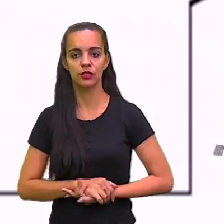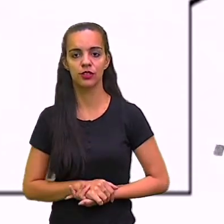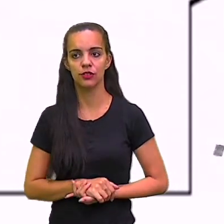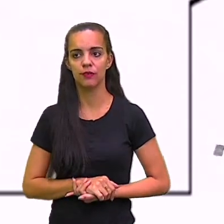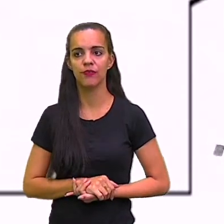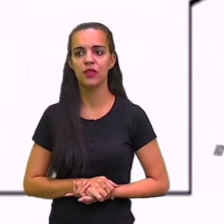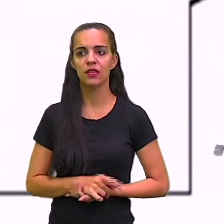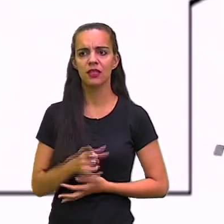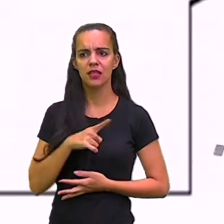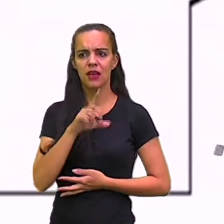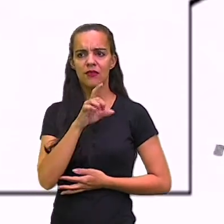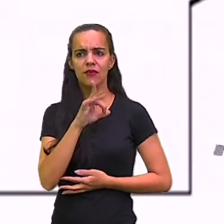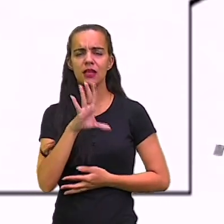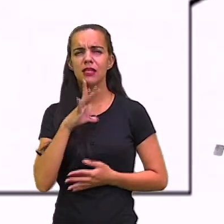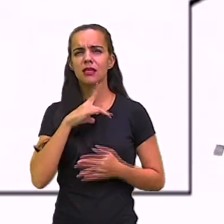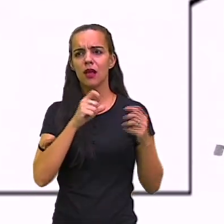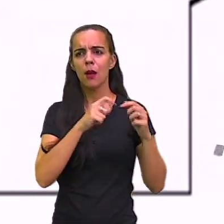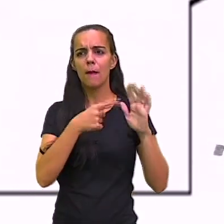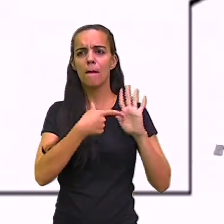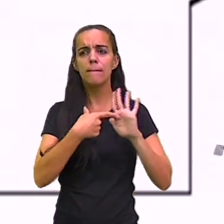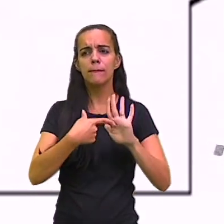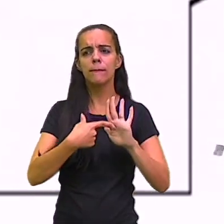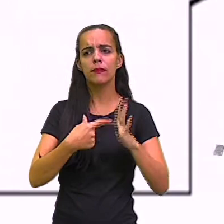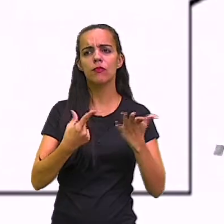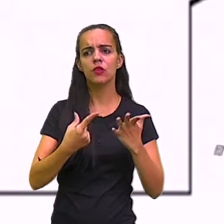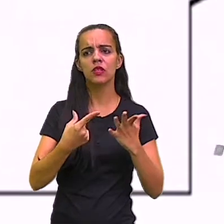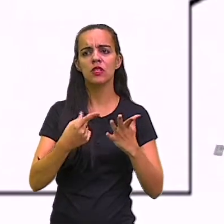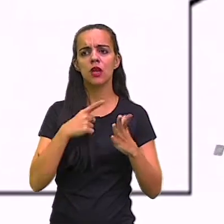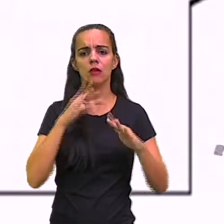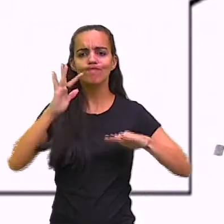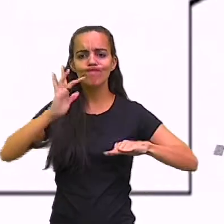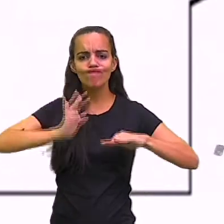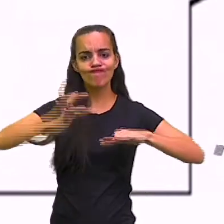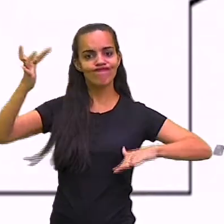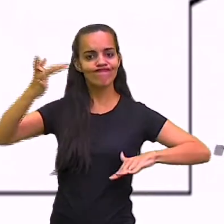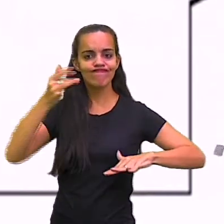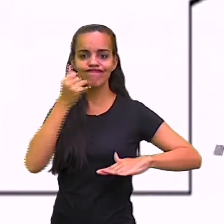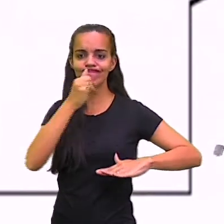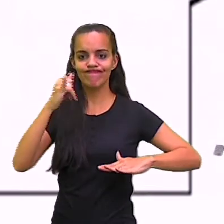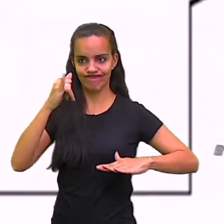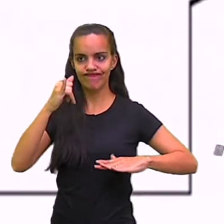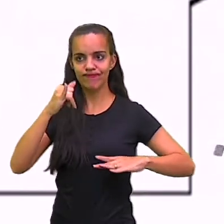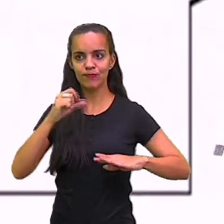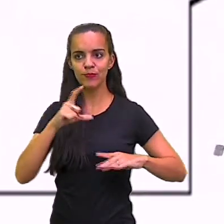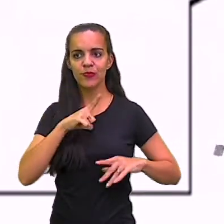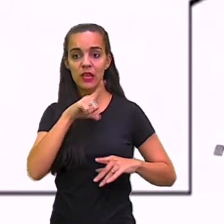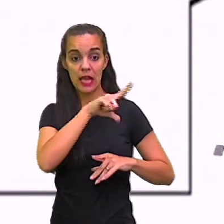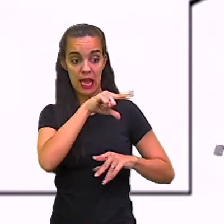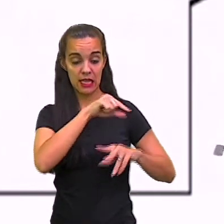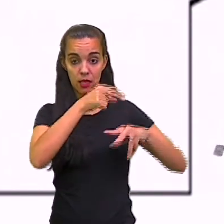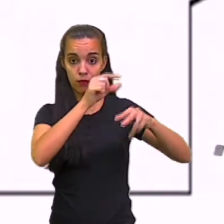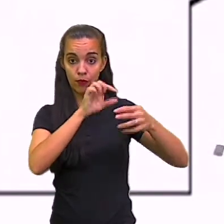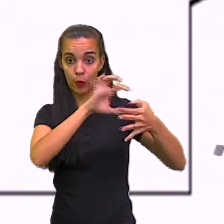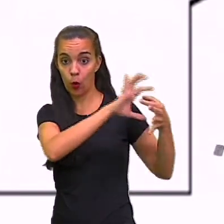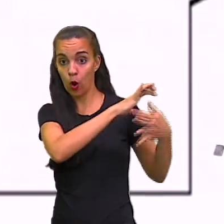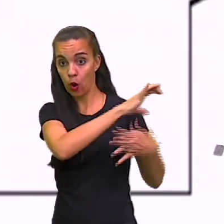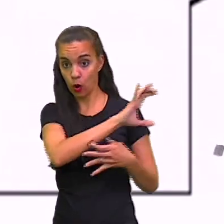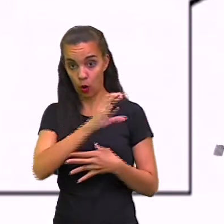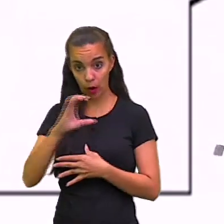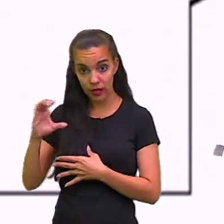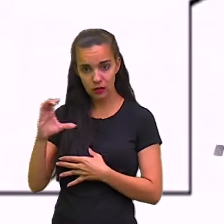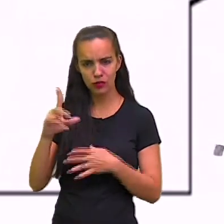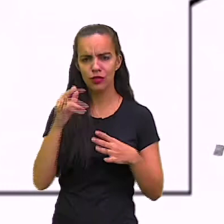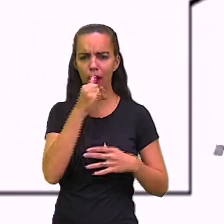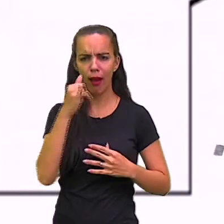funcionamento ele se referem a tensão elétrica de operação EA corrente elétrica que